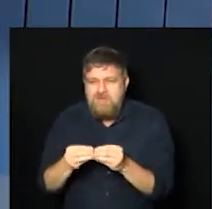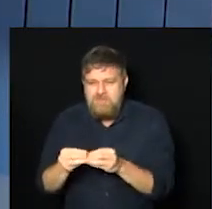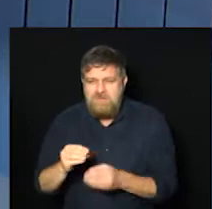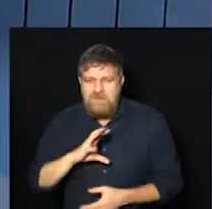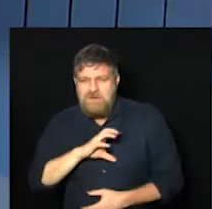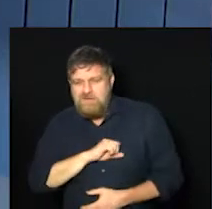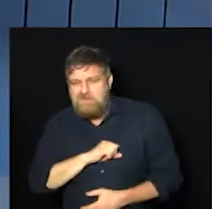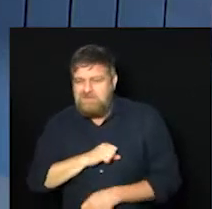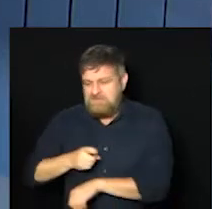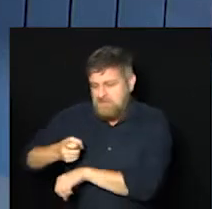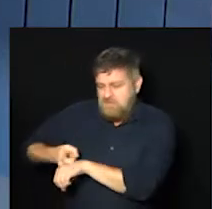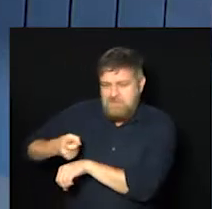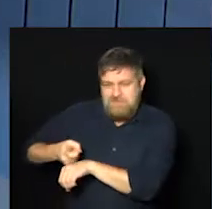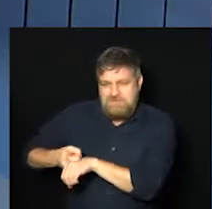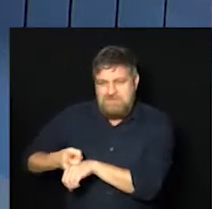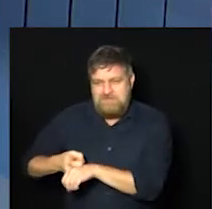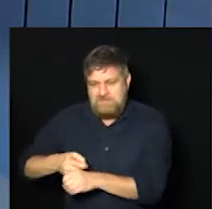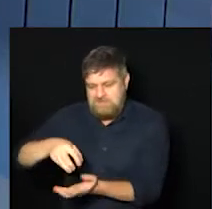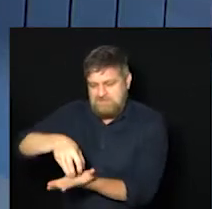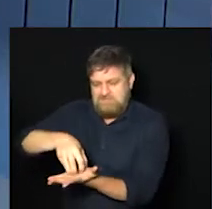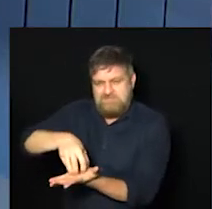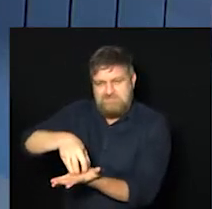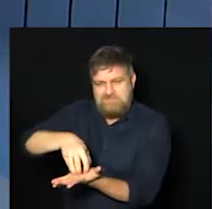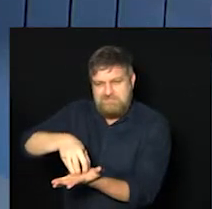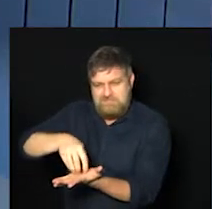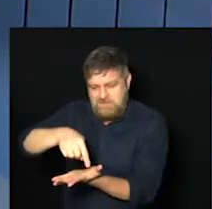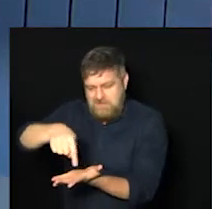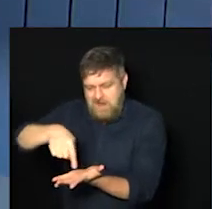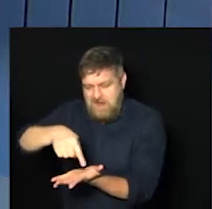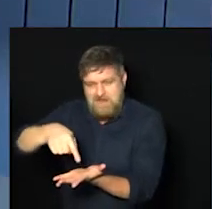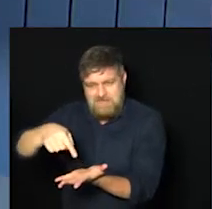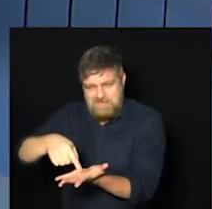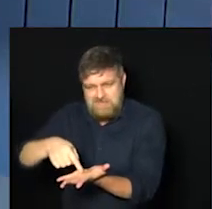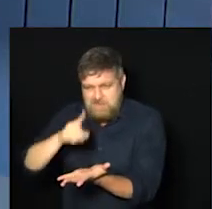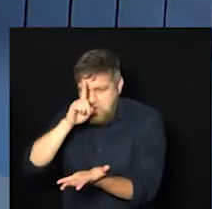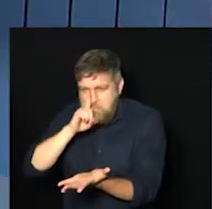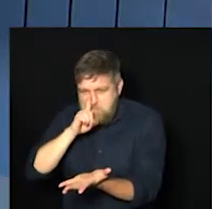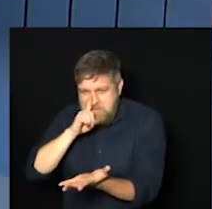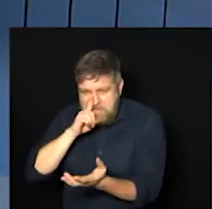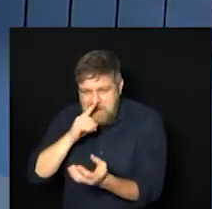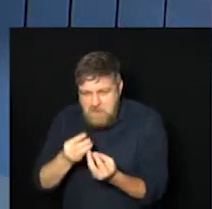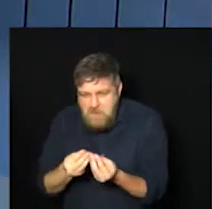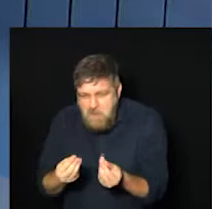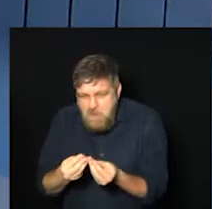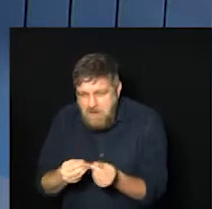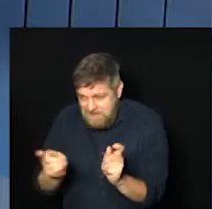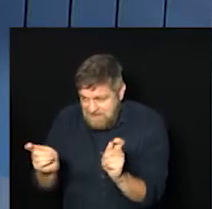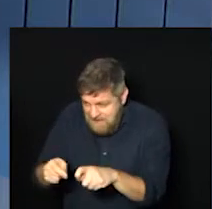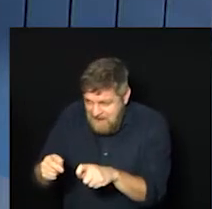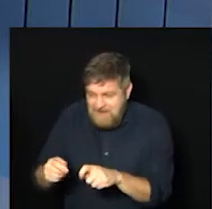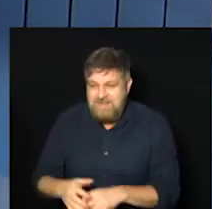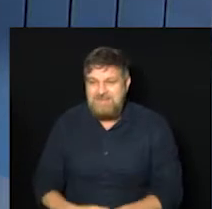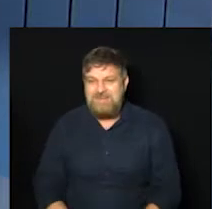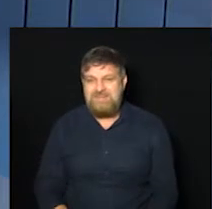gema dura. Nessa receita de ovo empanado, tem possibilidade de gema mole?